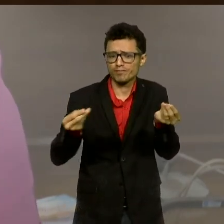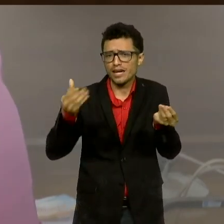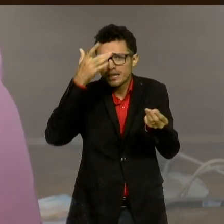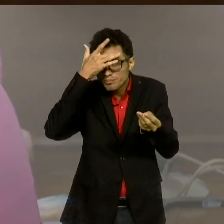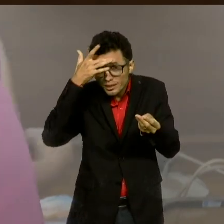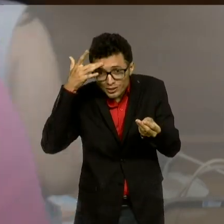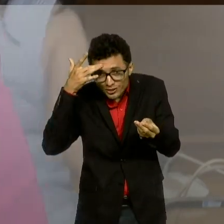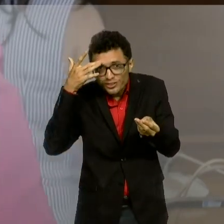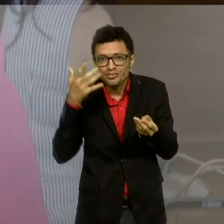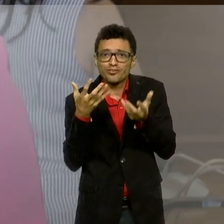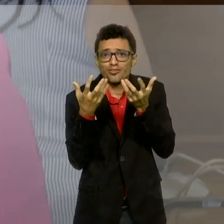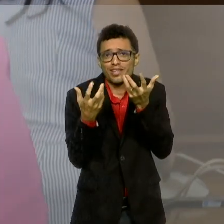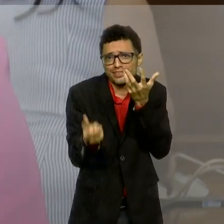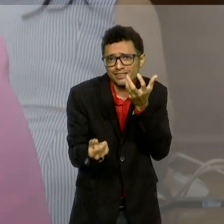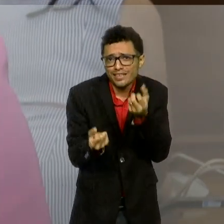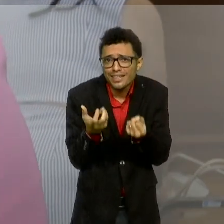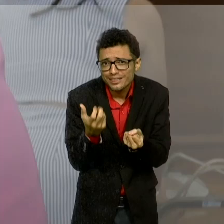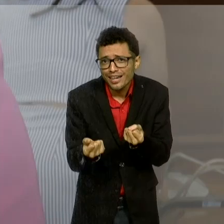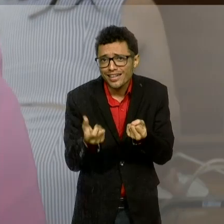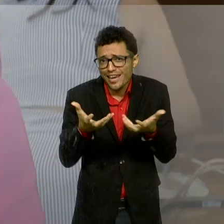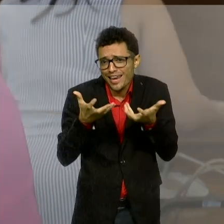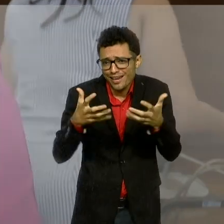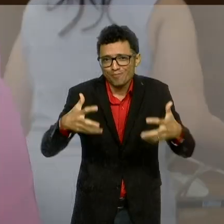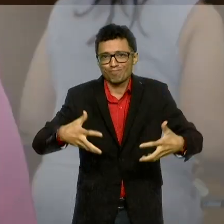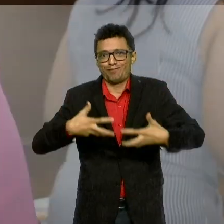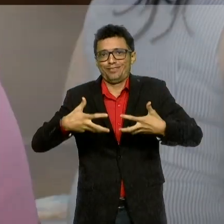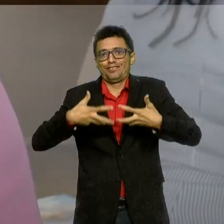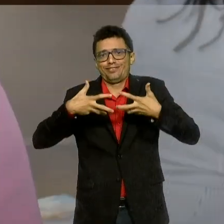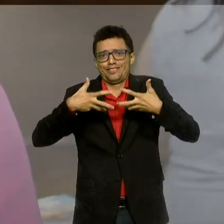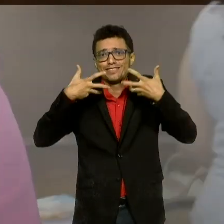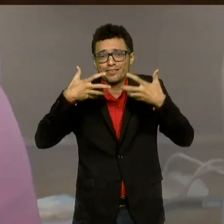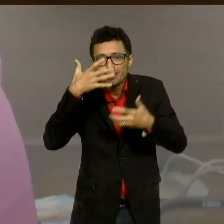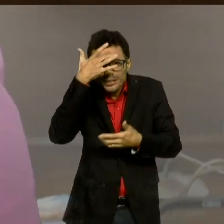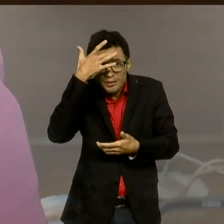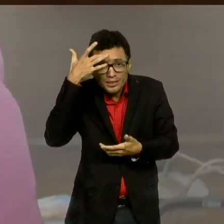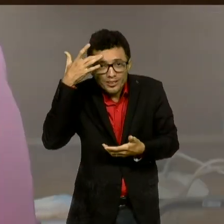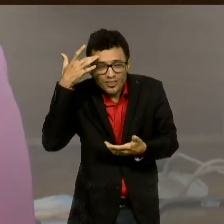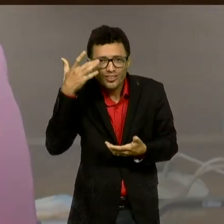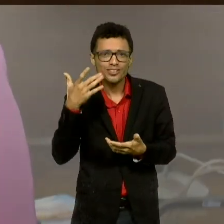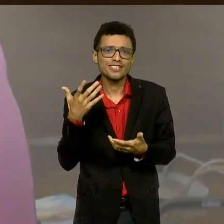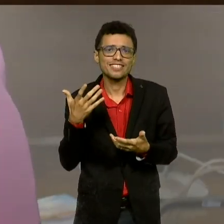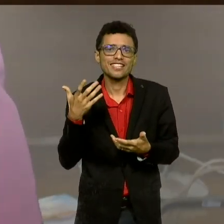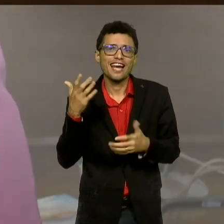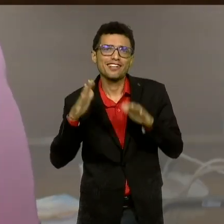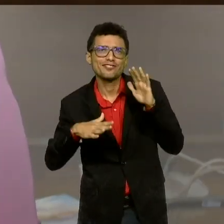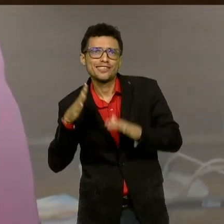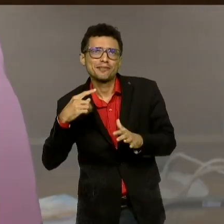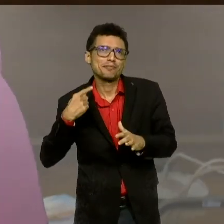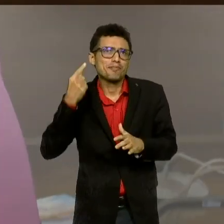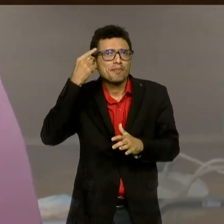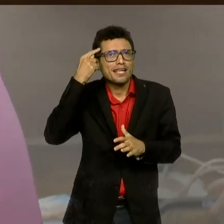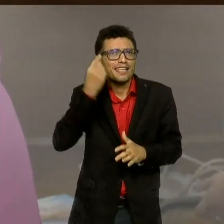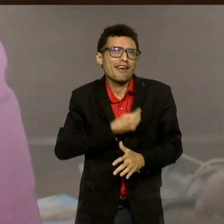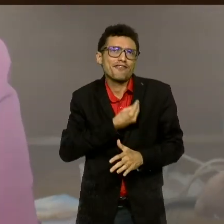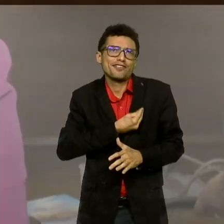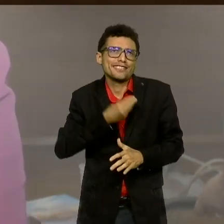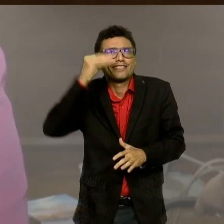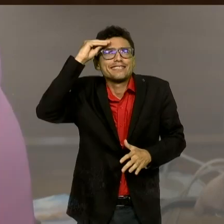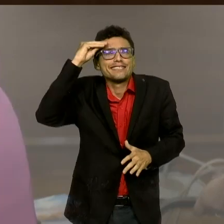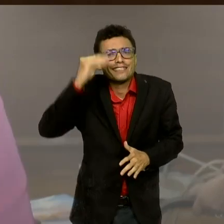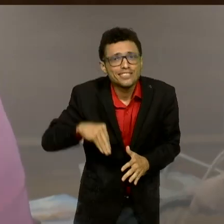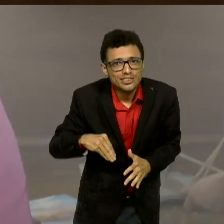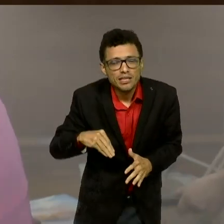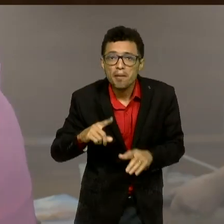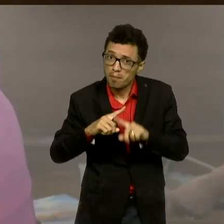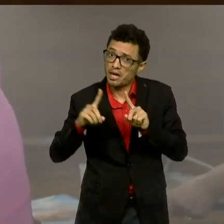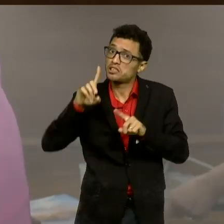queiram realmente umair NES deente achando que não tem mais jeito né Deus sempre